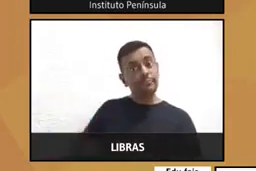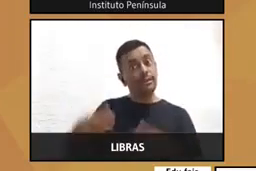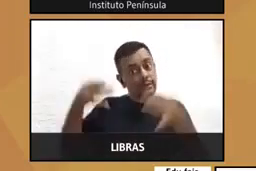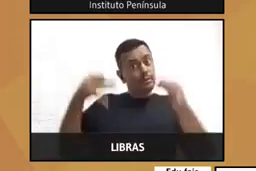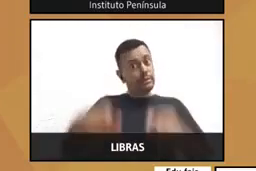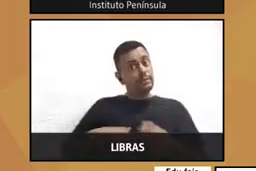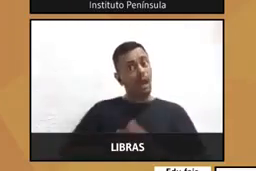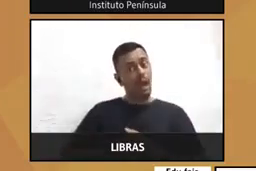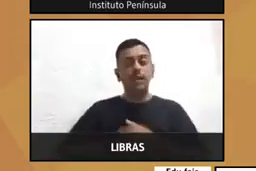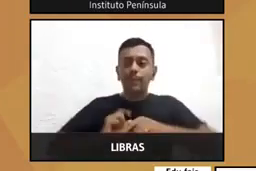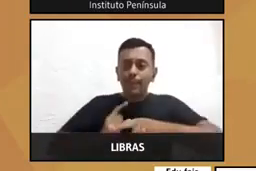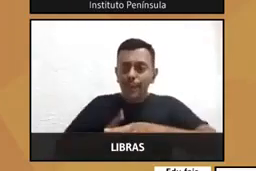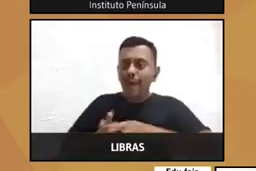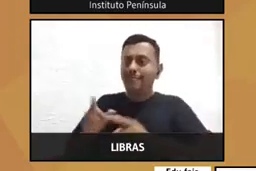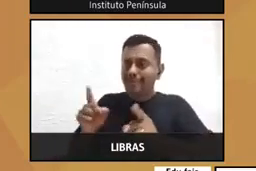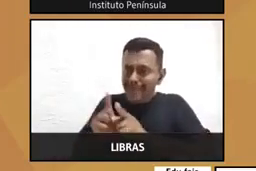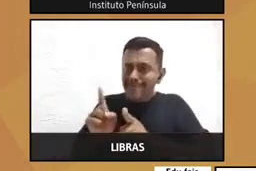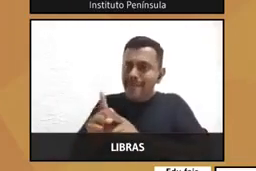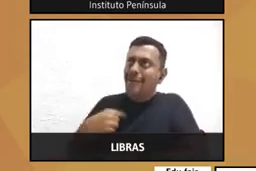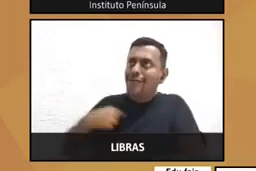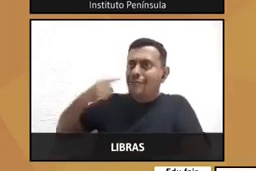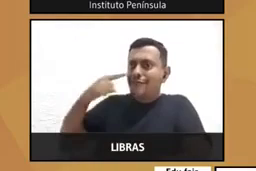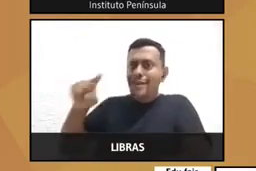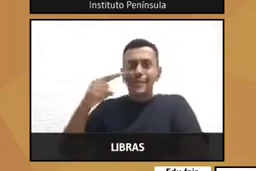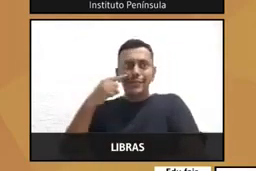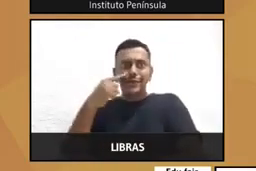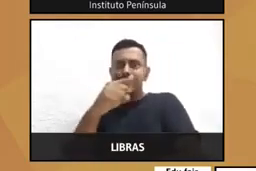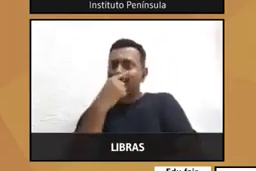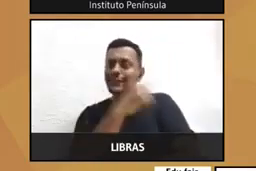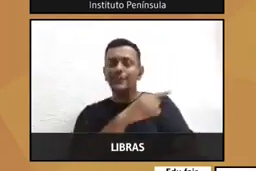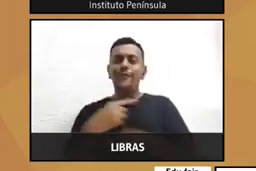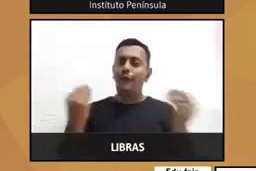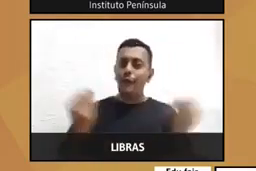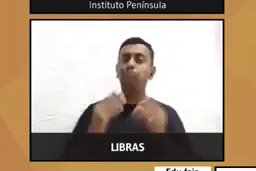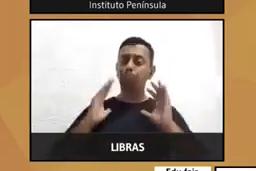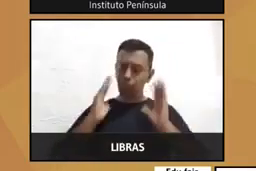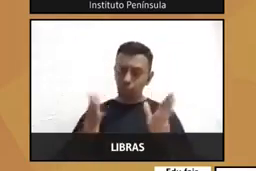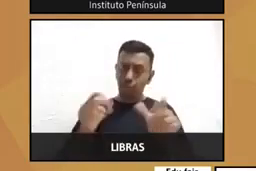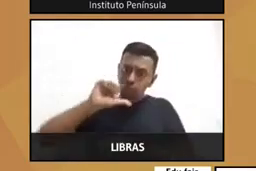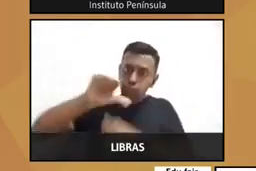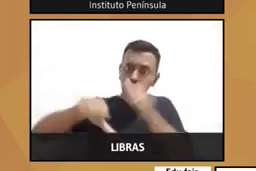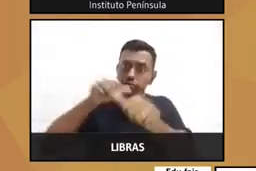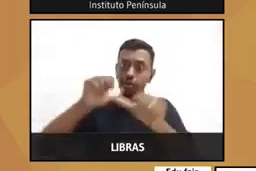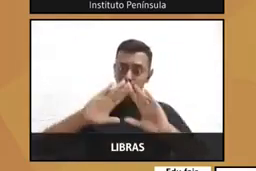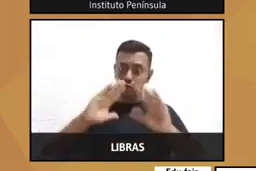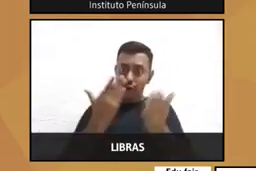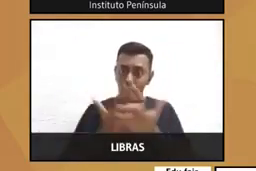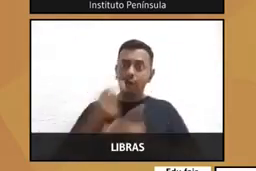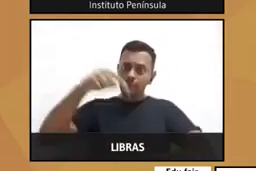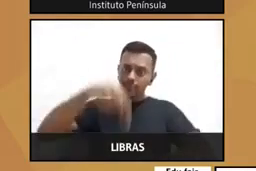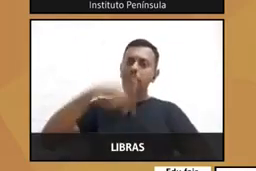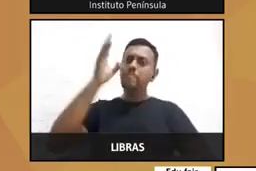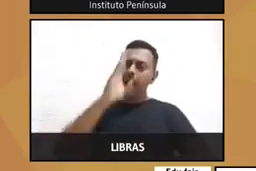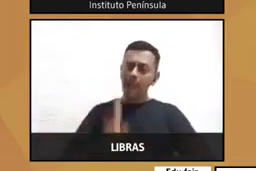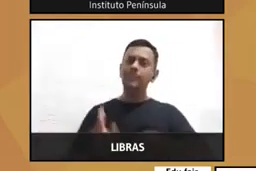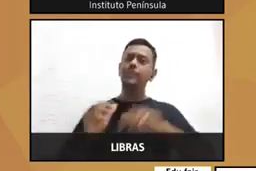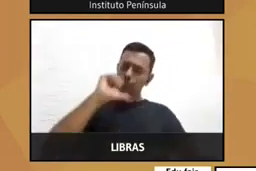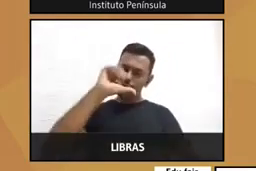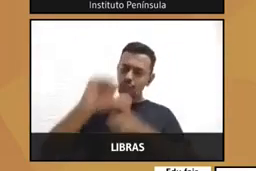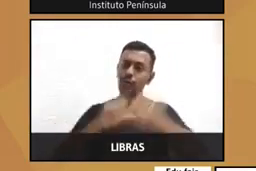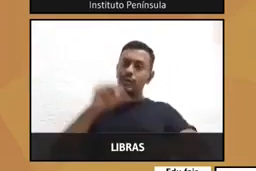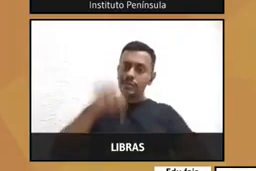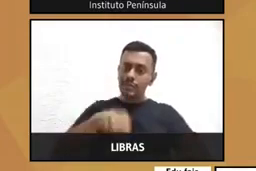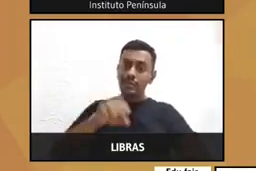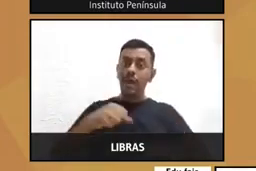visto uma resiliência no sistema educacional no Brasil. Eu vejo alguns pais